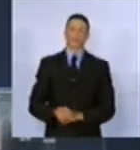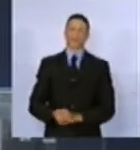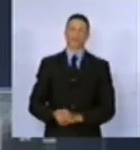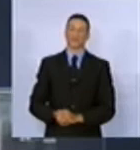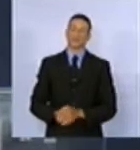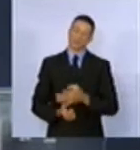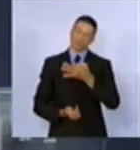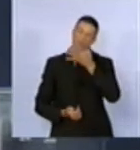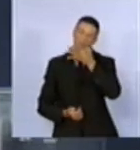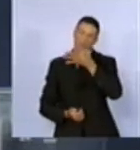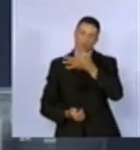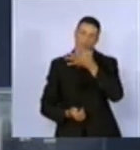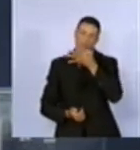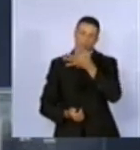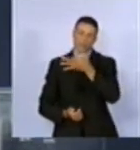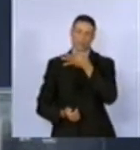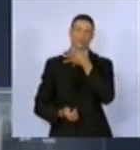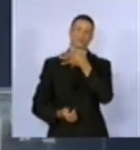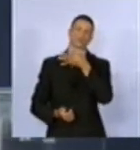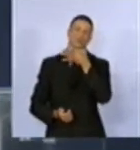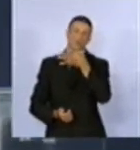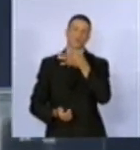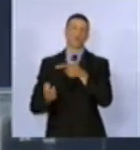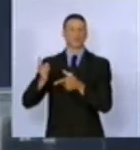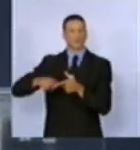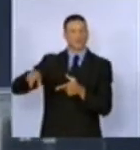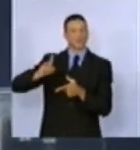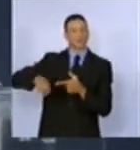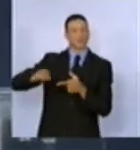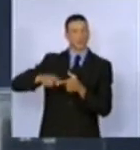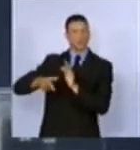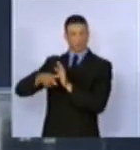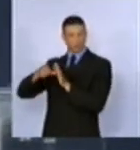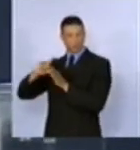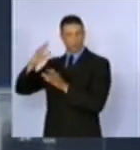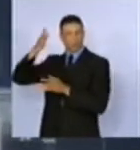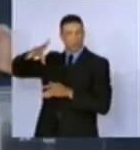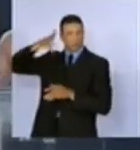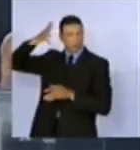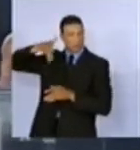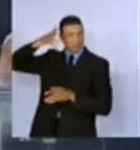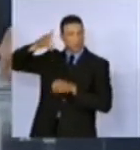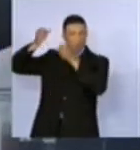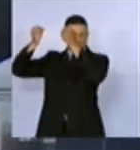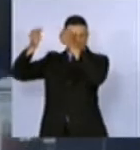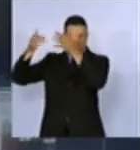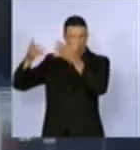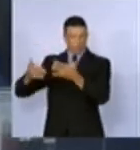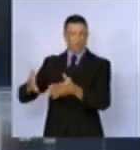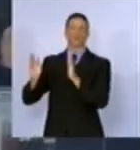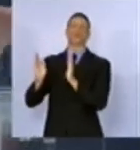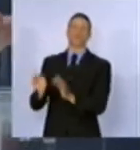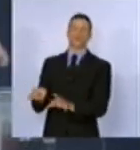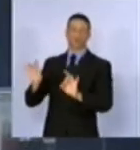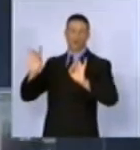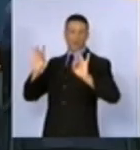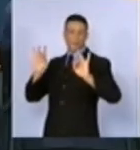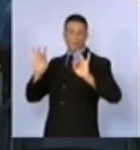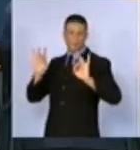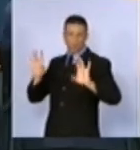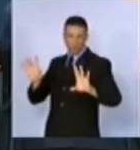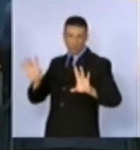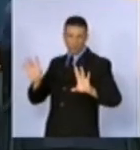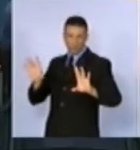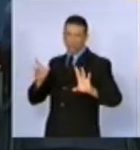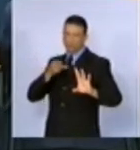que e nós temos alguns desafios que já foram abordados pelos expositores anteriores né Falando